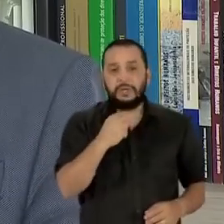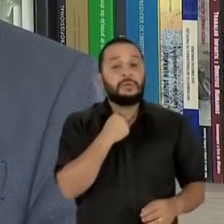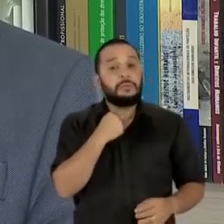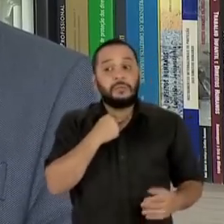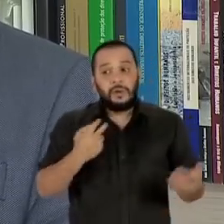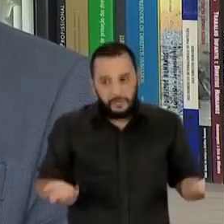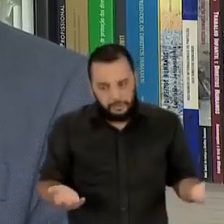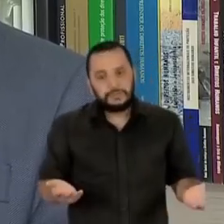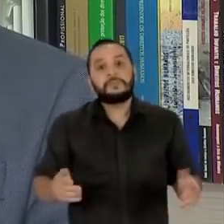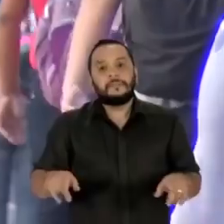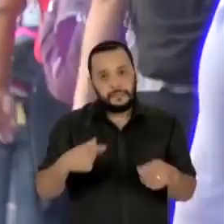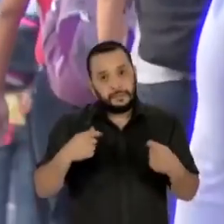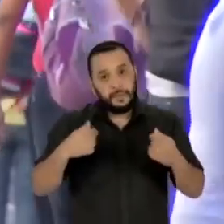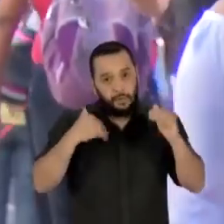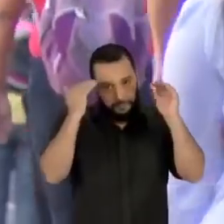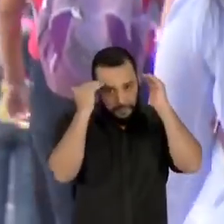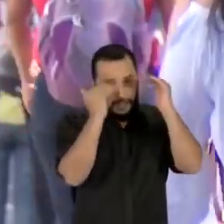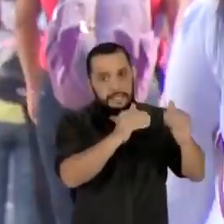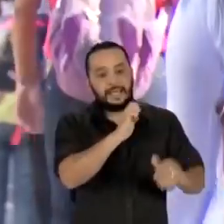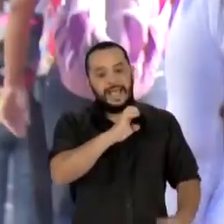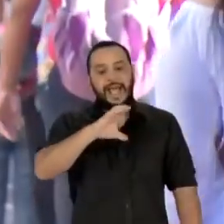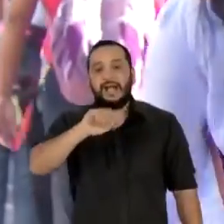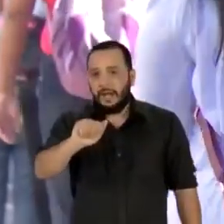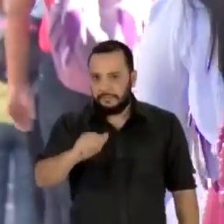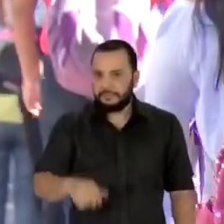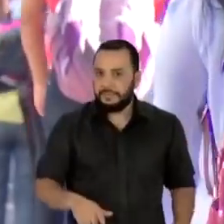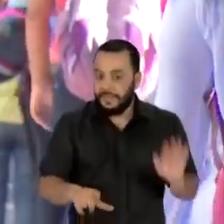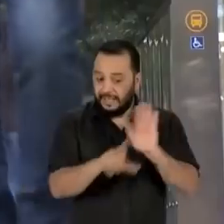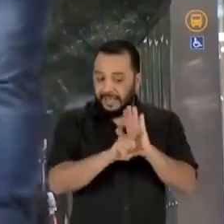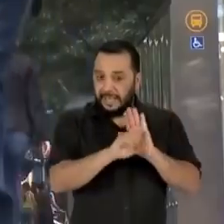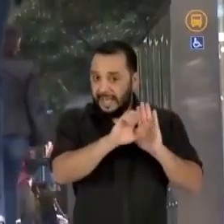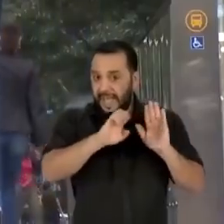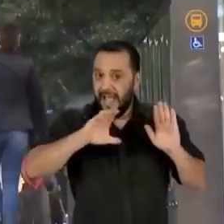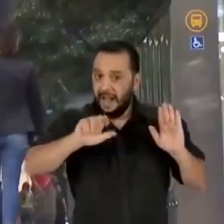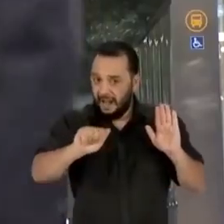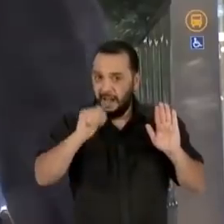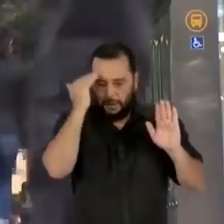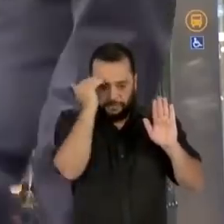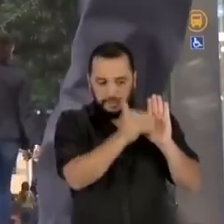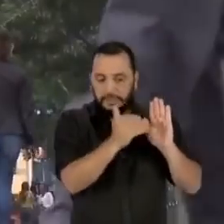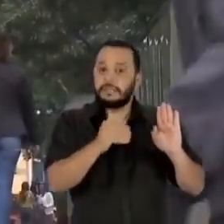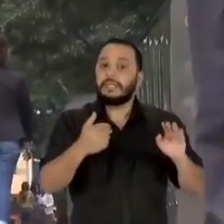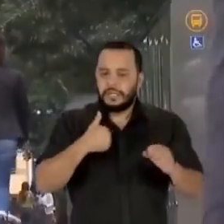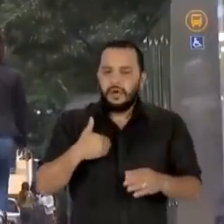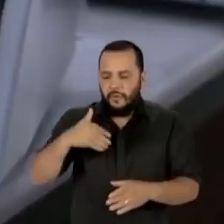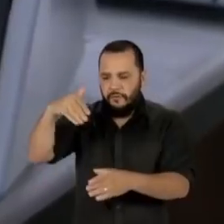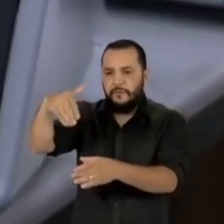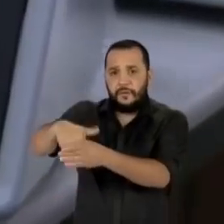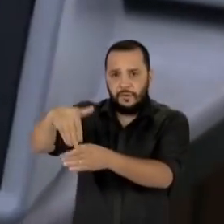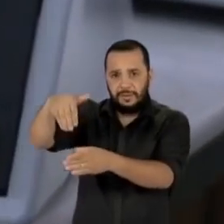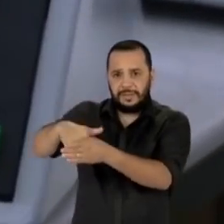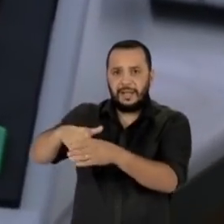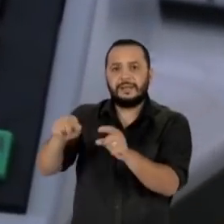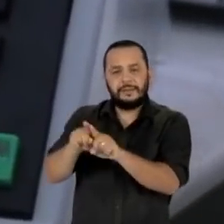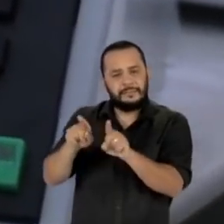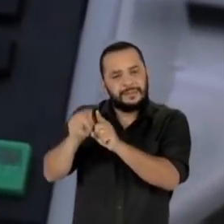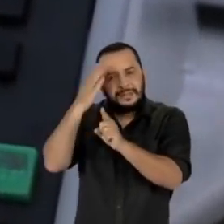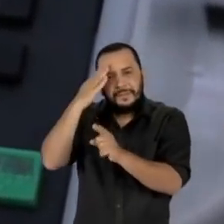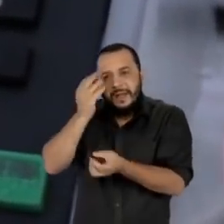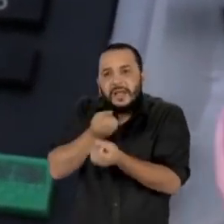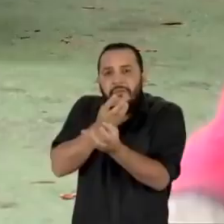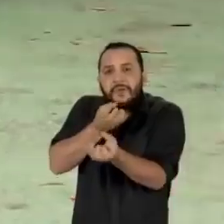que está no estatuto da criança adolescente ou seja como sempre além de ir às urnas é preciso se informar